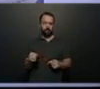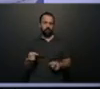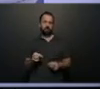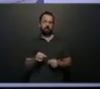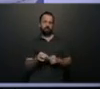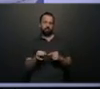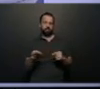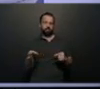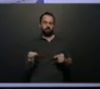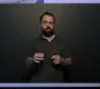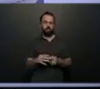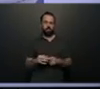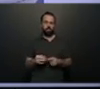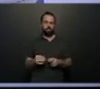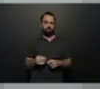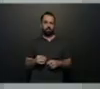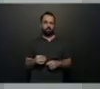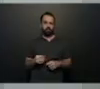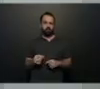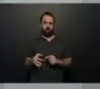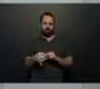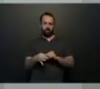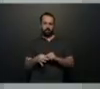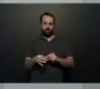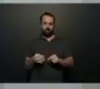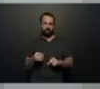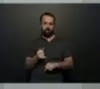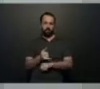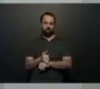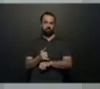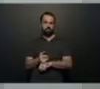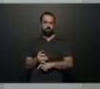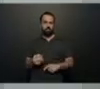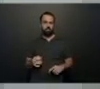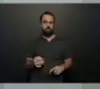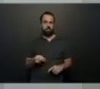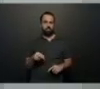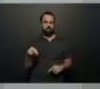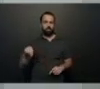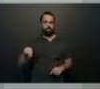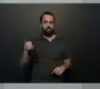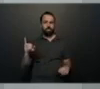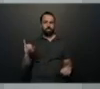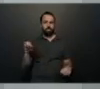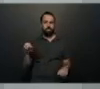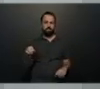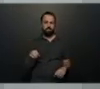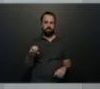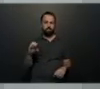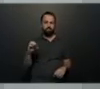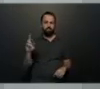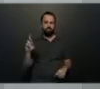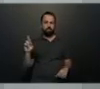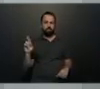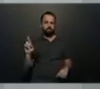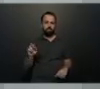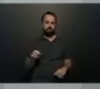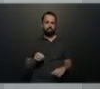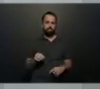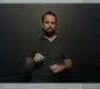filamento composto por uma liga metálica de níquel e cromo, que depende de processos